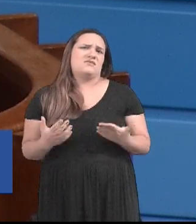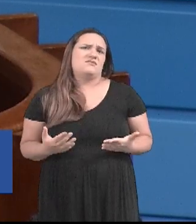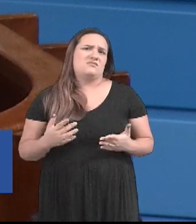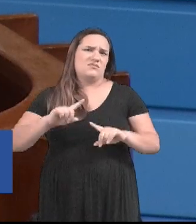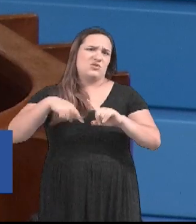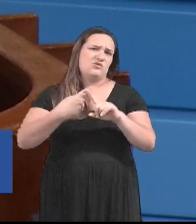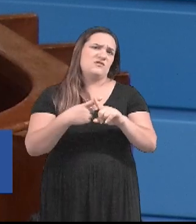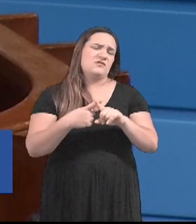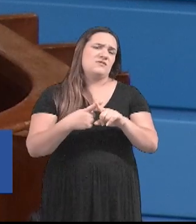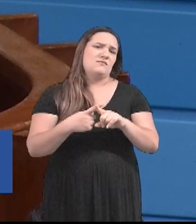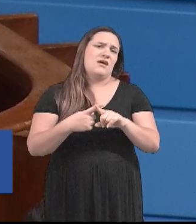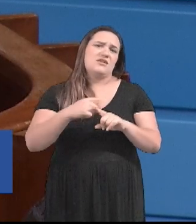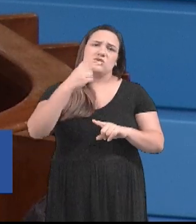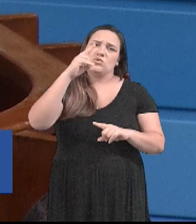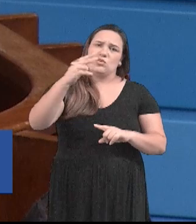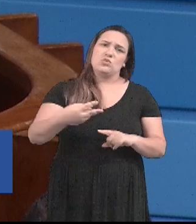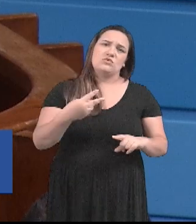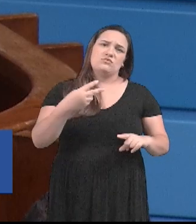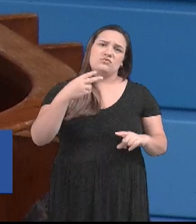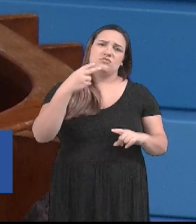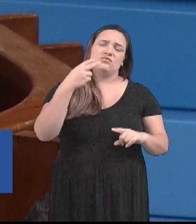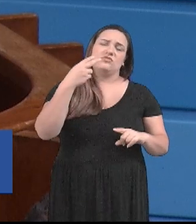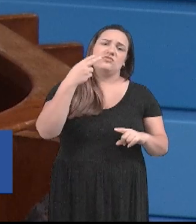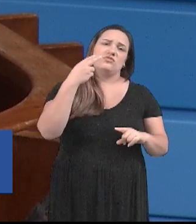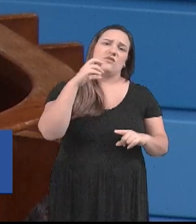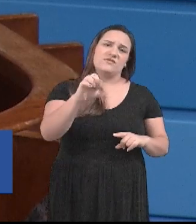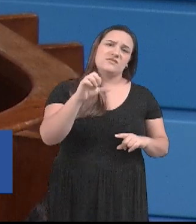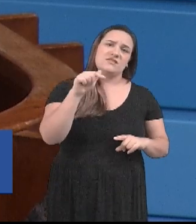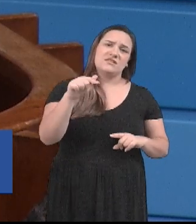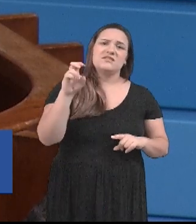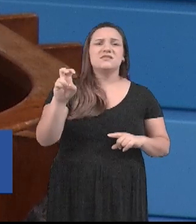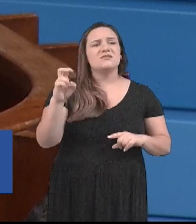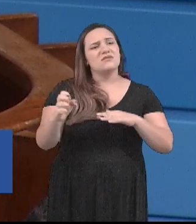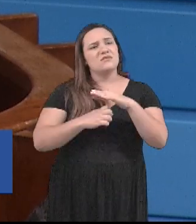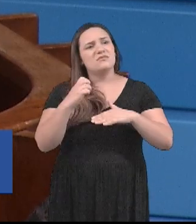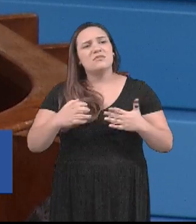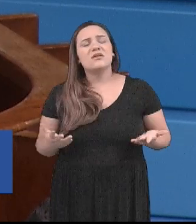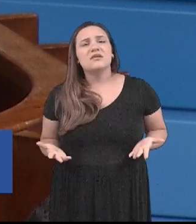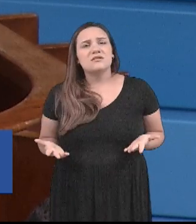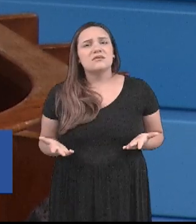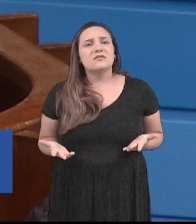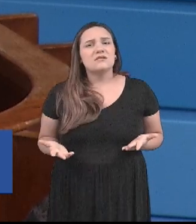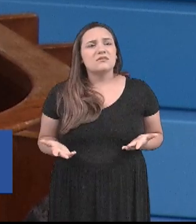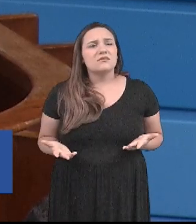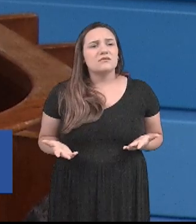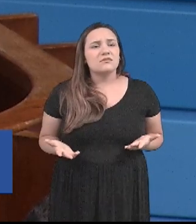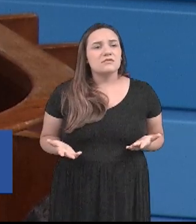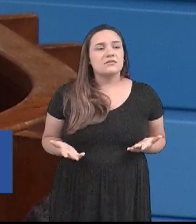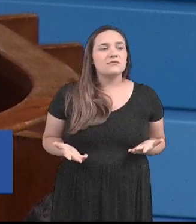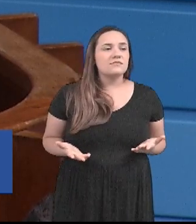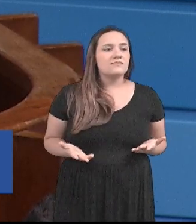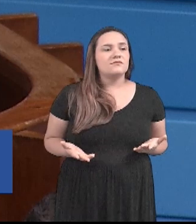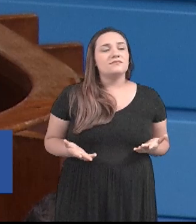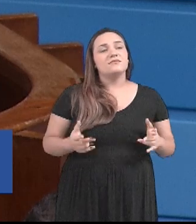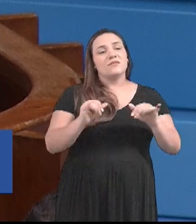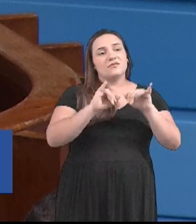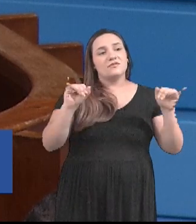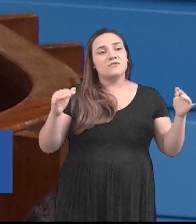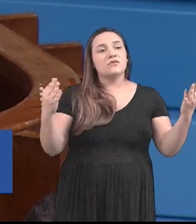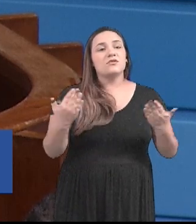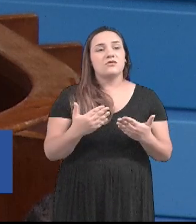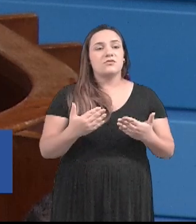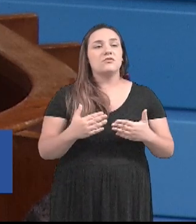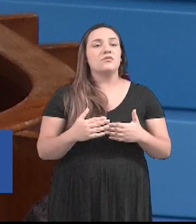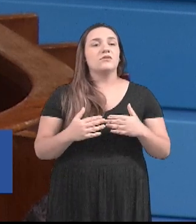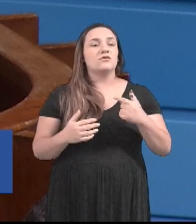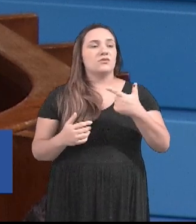de 2.975 empresas. 2021, informaram 10 mil, informaram 6.800, agora,